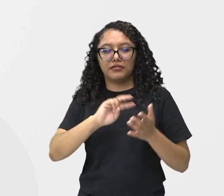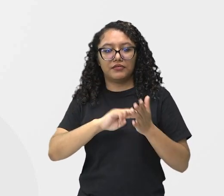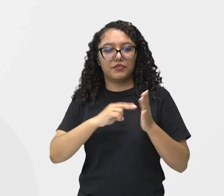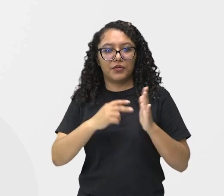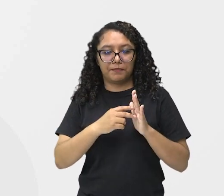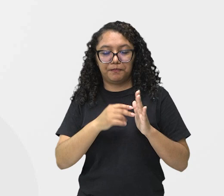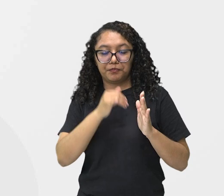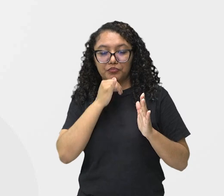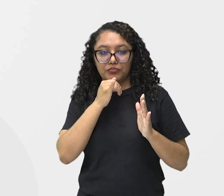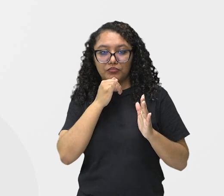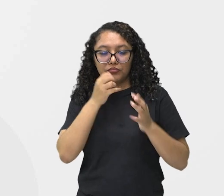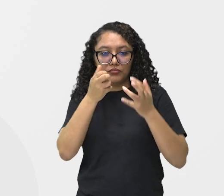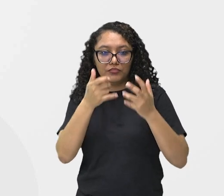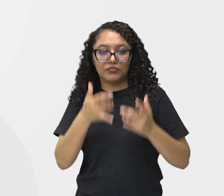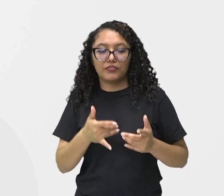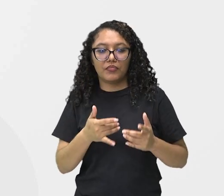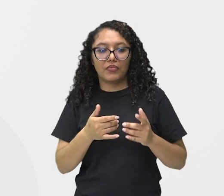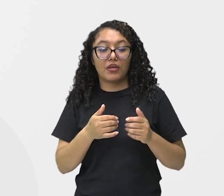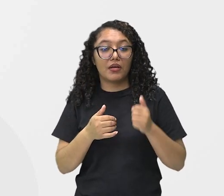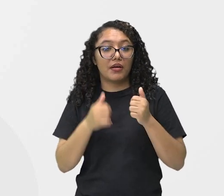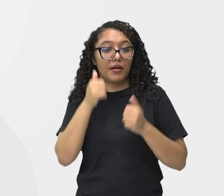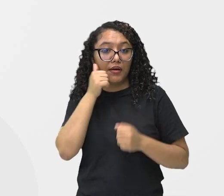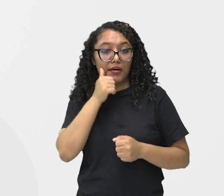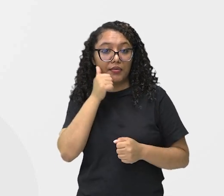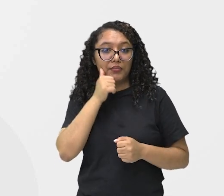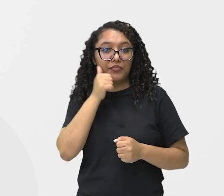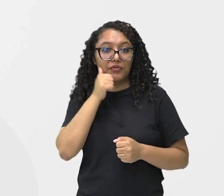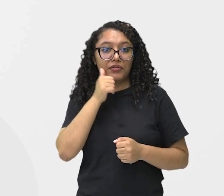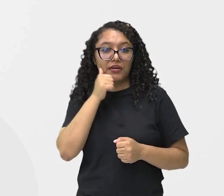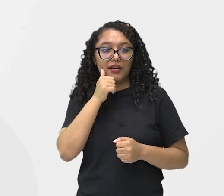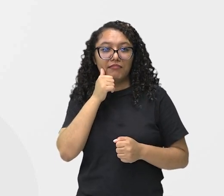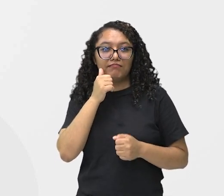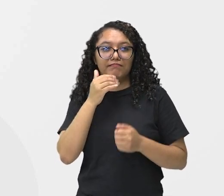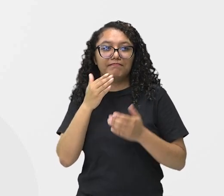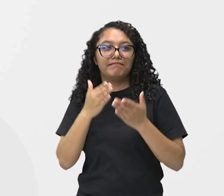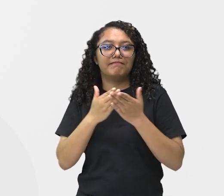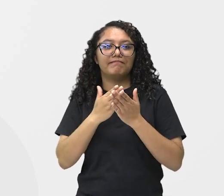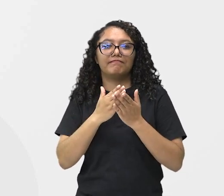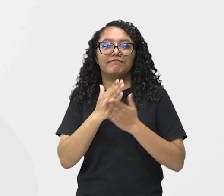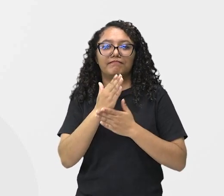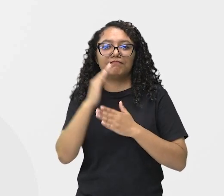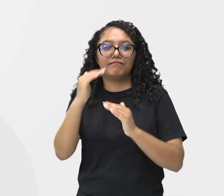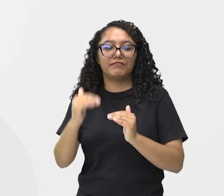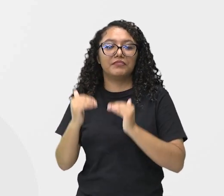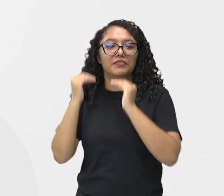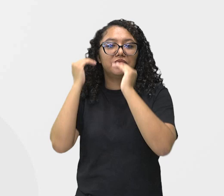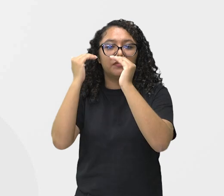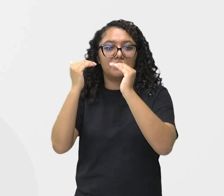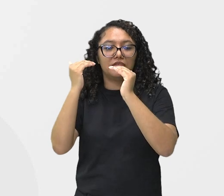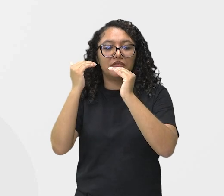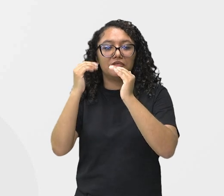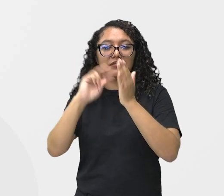para dar o exemplo, quando a mulher passa a ser transcendente. Então vejam bem, acompanhem